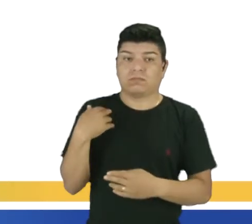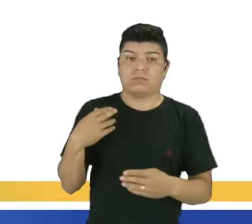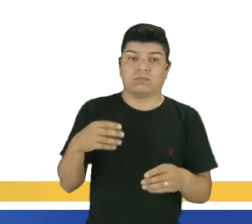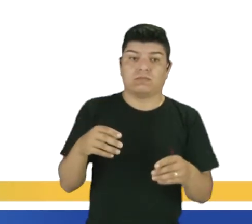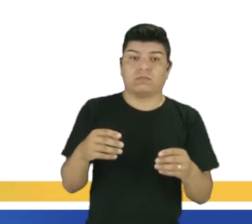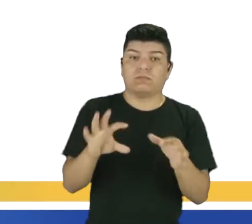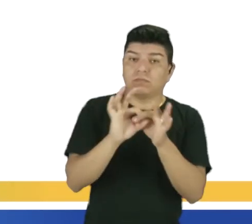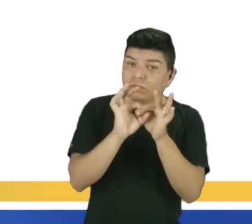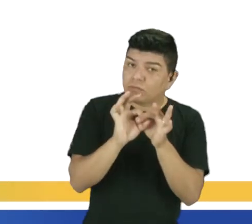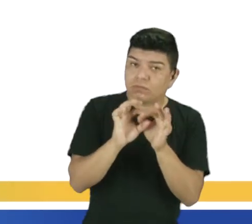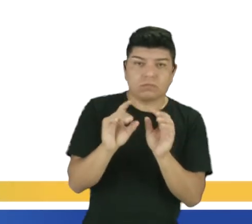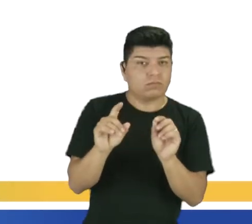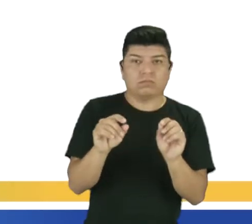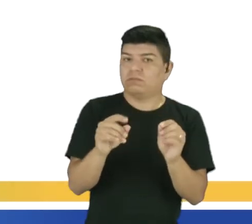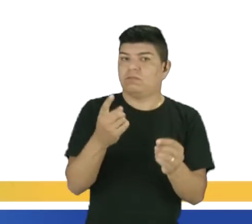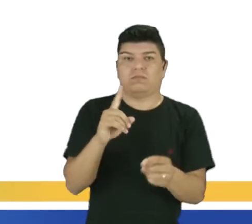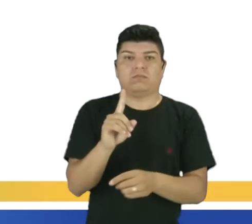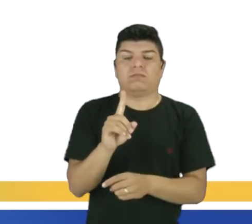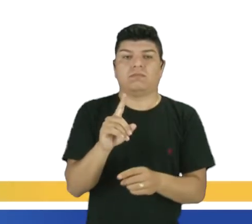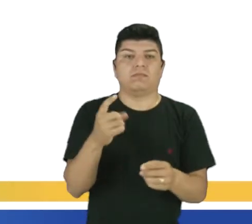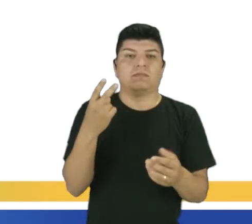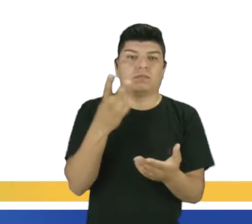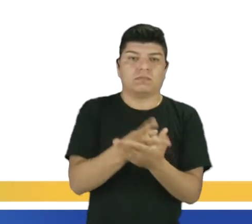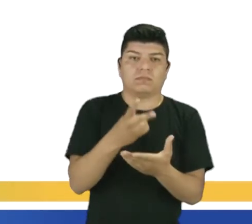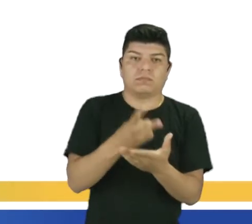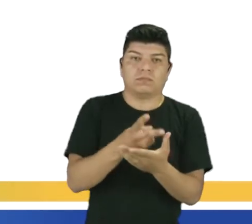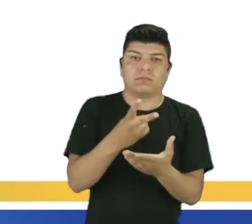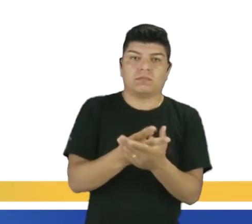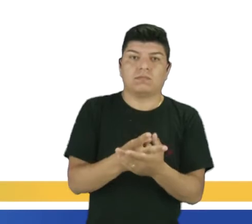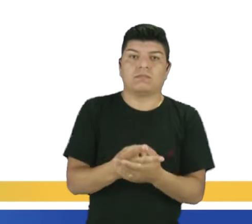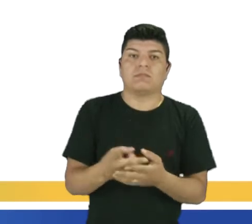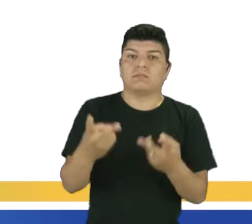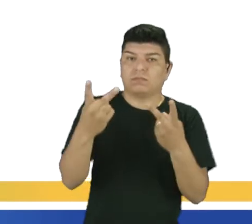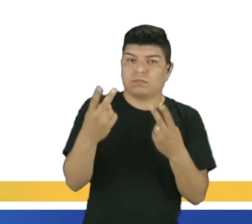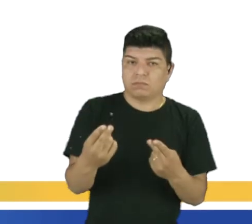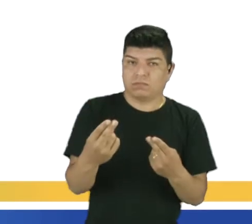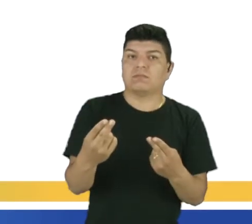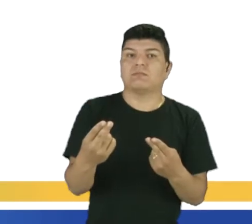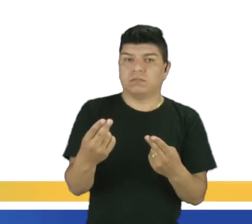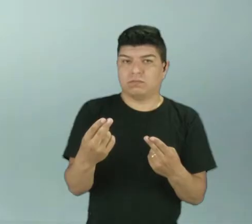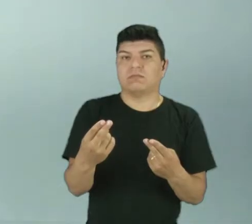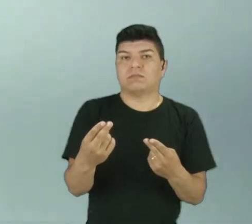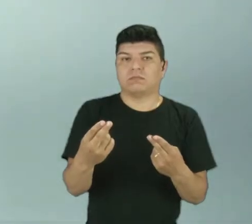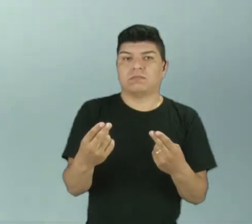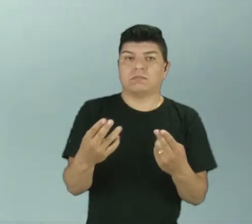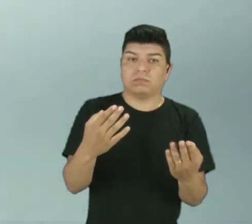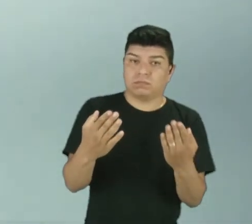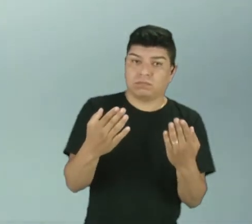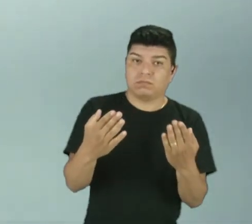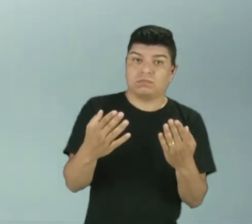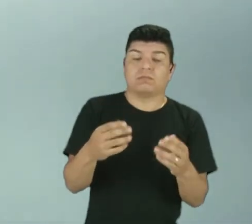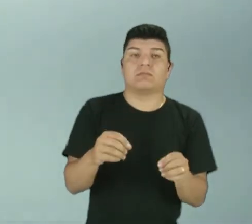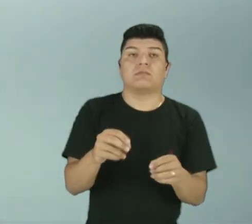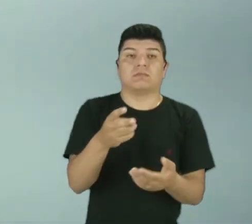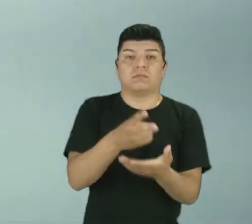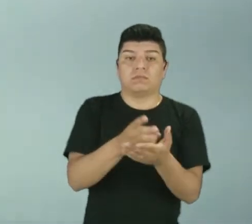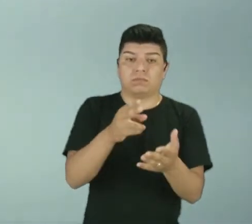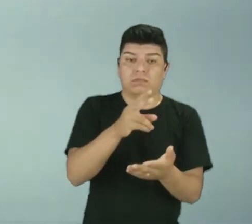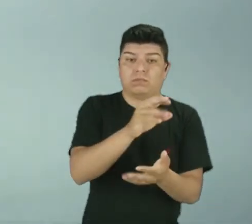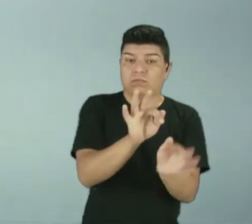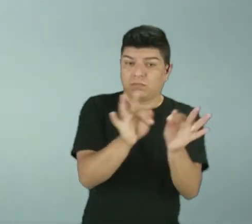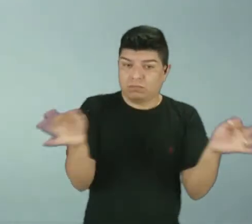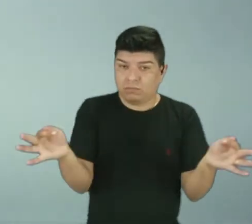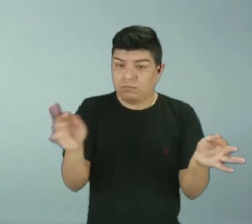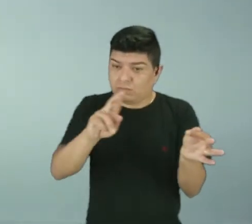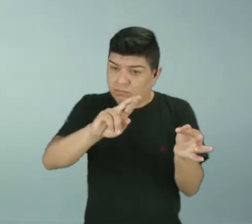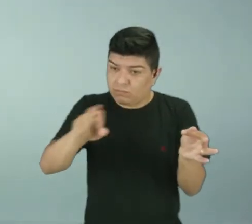da outra. Então, nós já vimos que elas são em pares e são sempre separadas, em pontos diferentes da frase. Então,